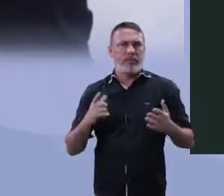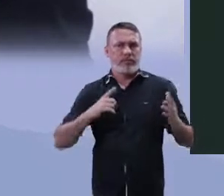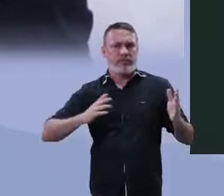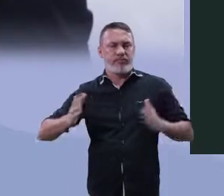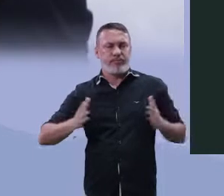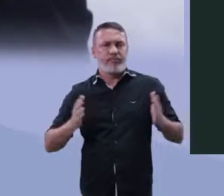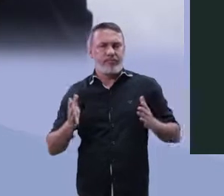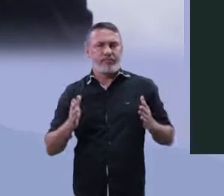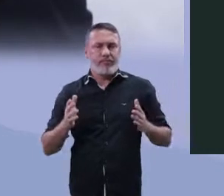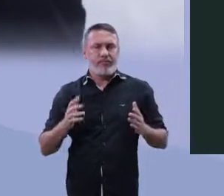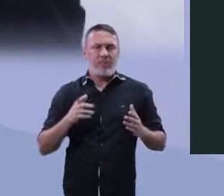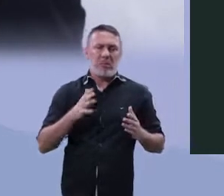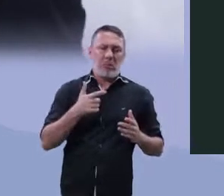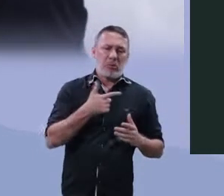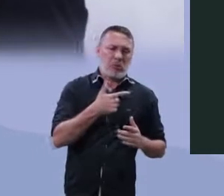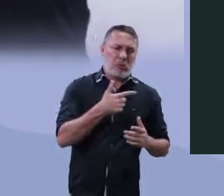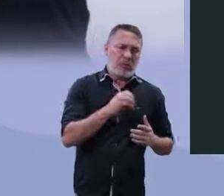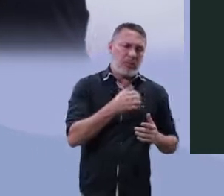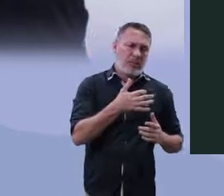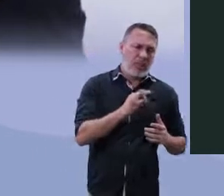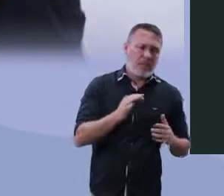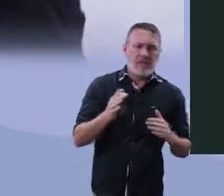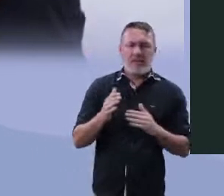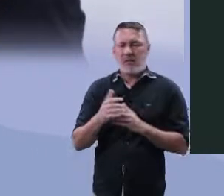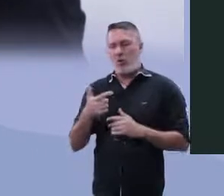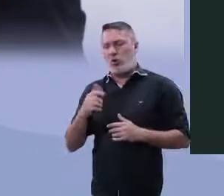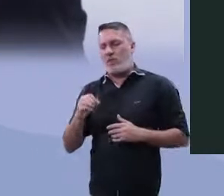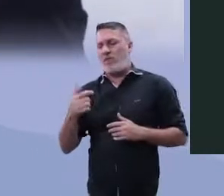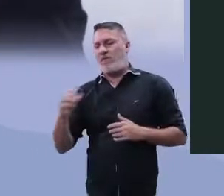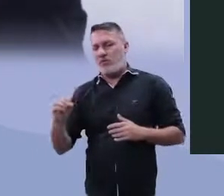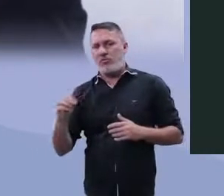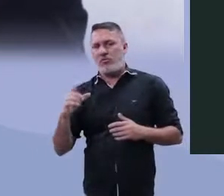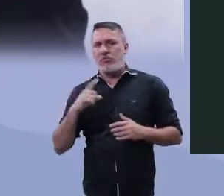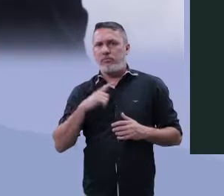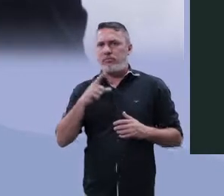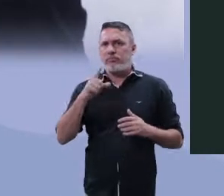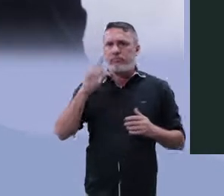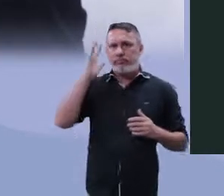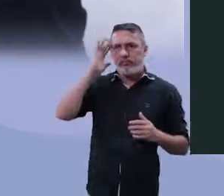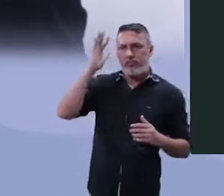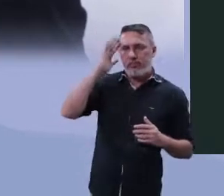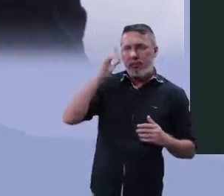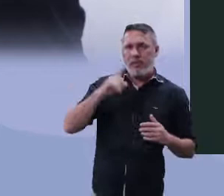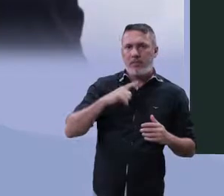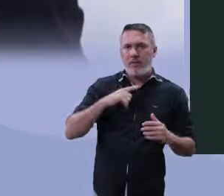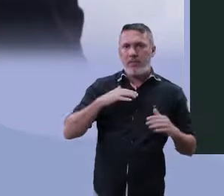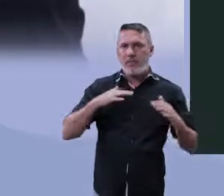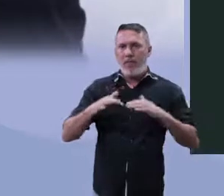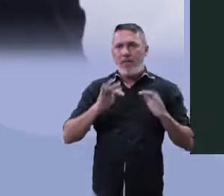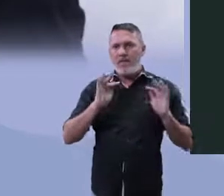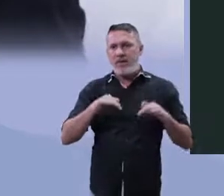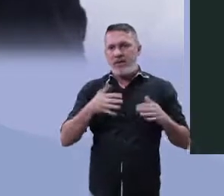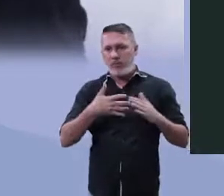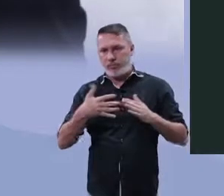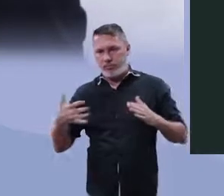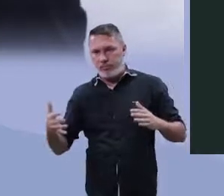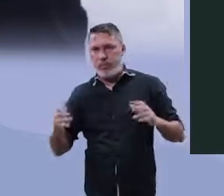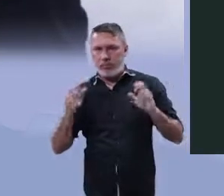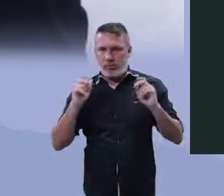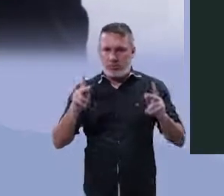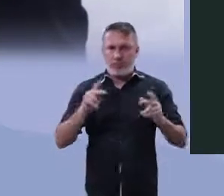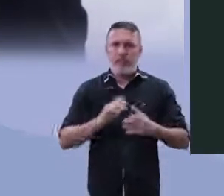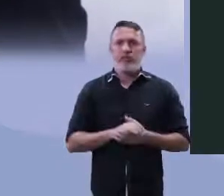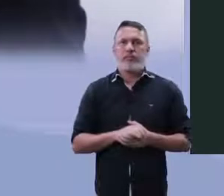nessa segunda, entre 2010 e 2020, né, embora a gente possa pegar os primeiros sinais desses movimentos um